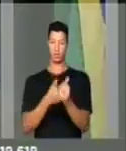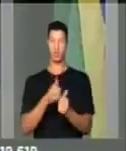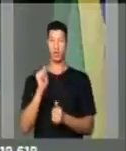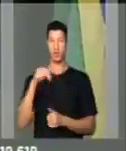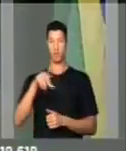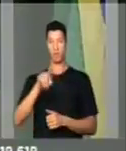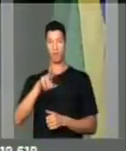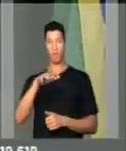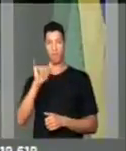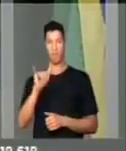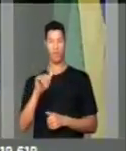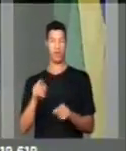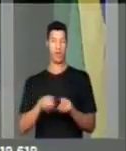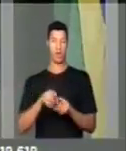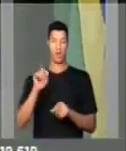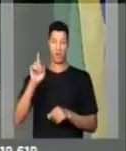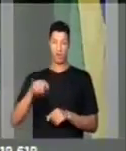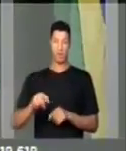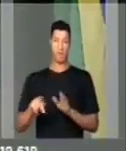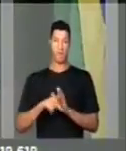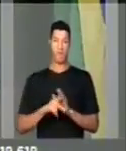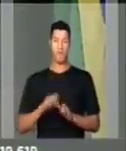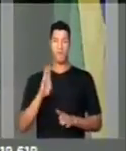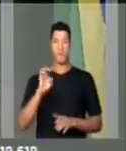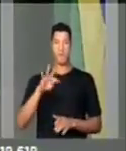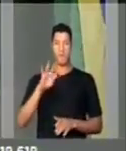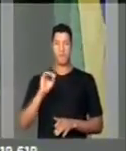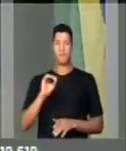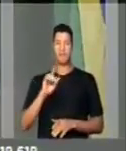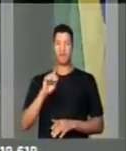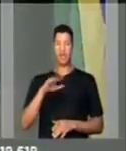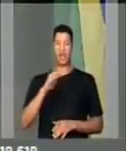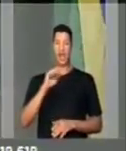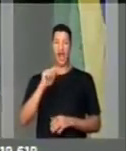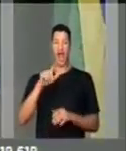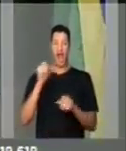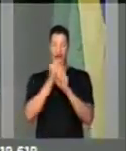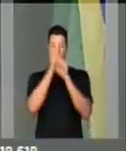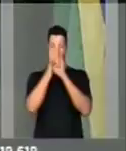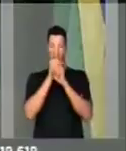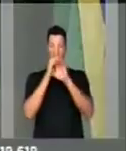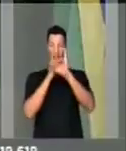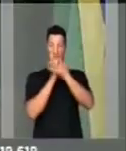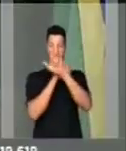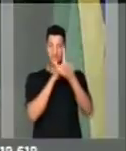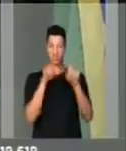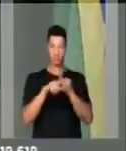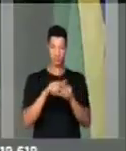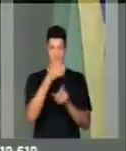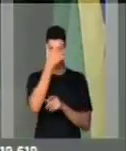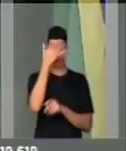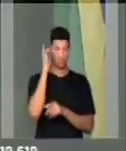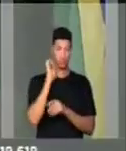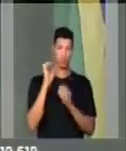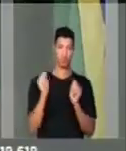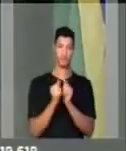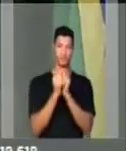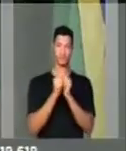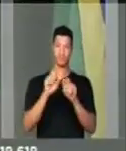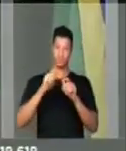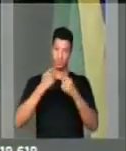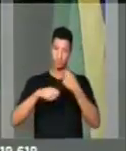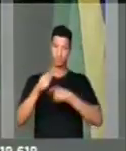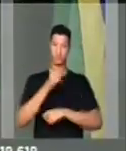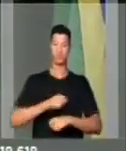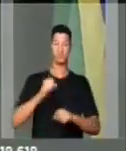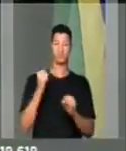André Acari, que é de Bento Gonçalves, na área da construção civil, pessoas que fazem parte da